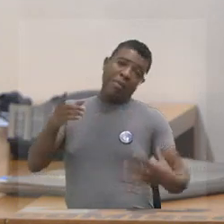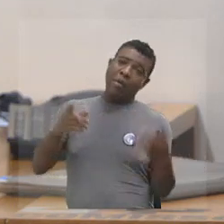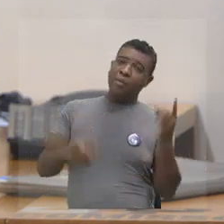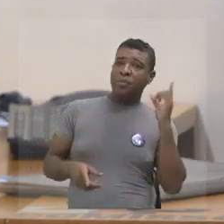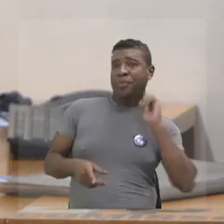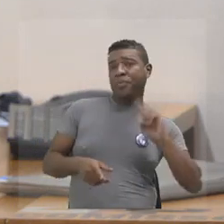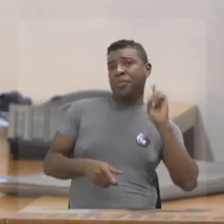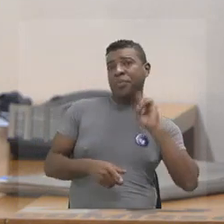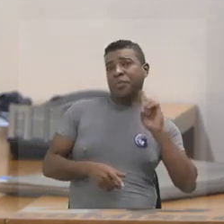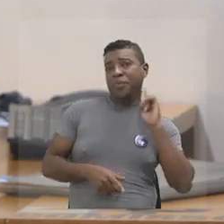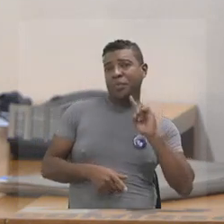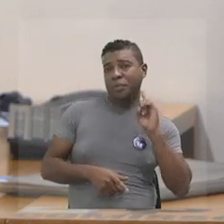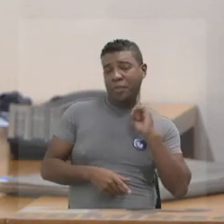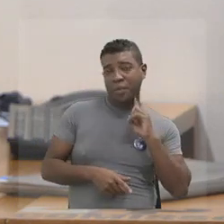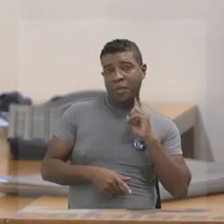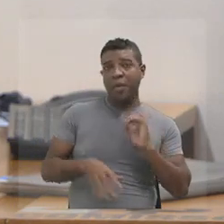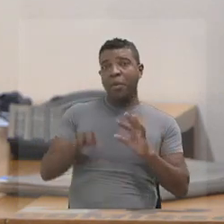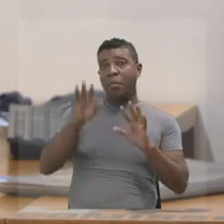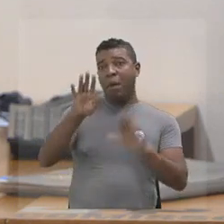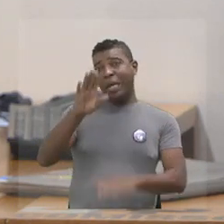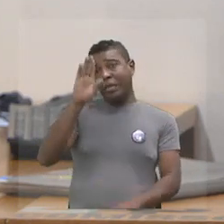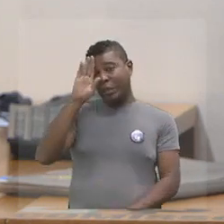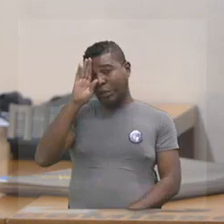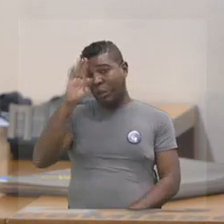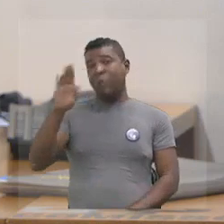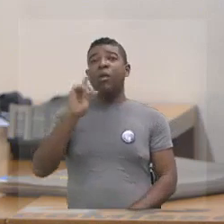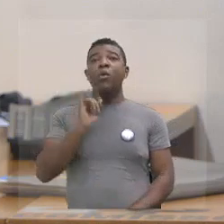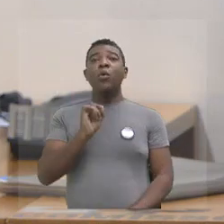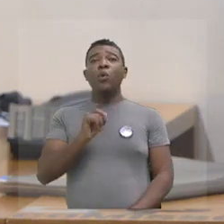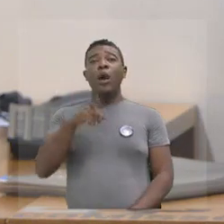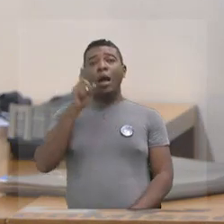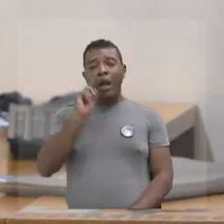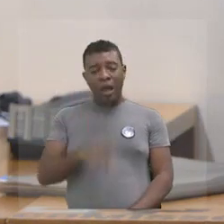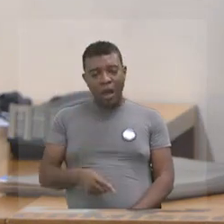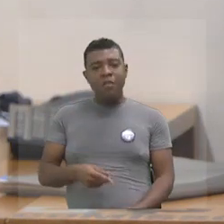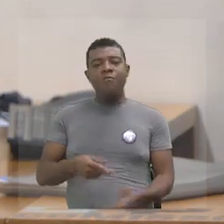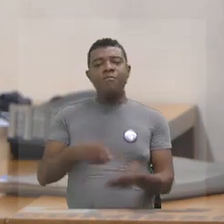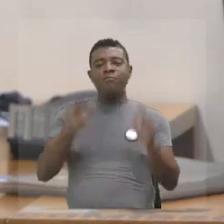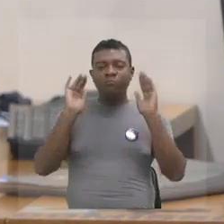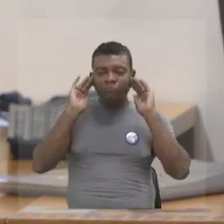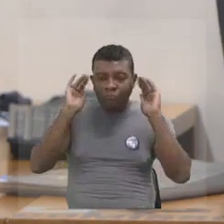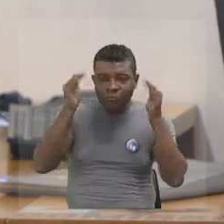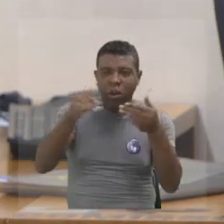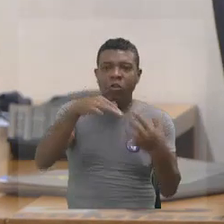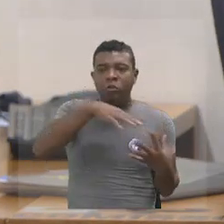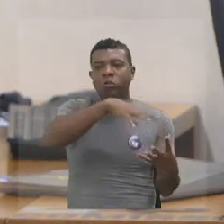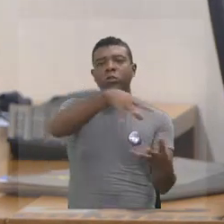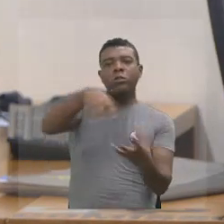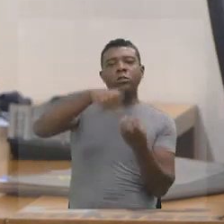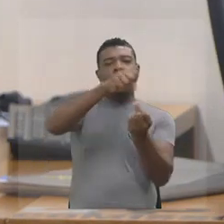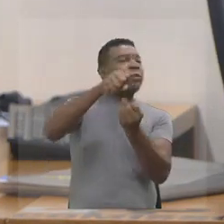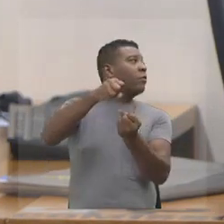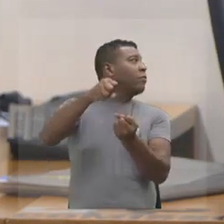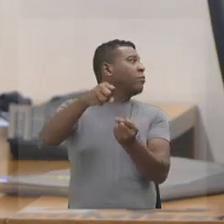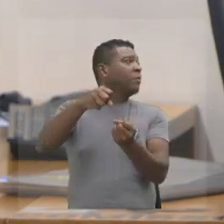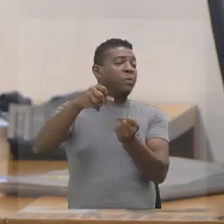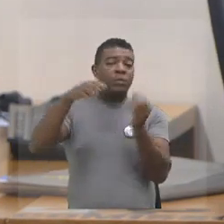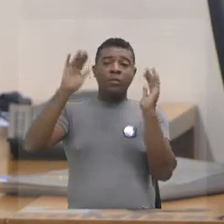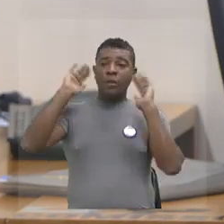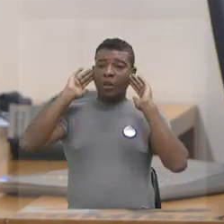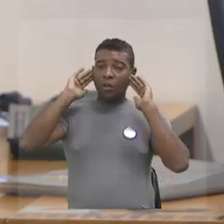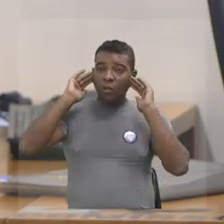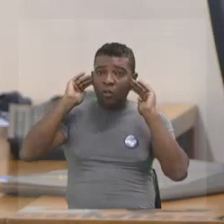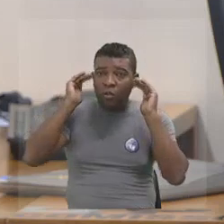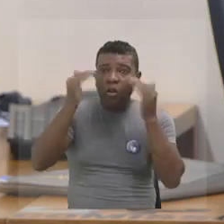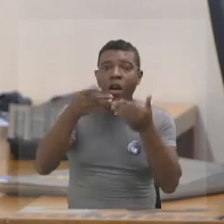sobretudo é sempre prezanda que estão da sustentabilidade então é fica